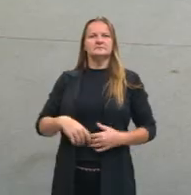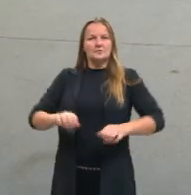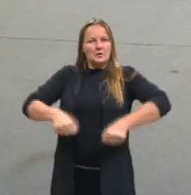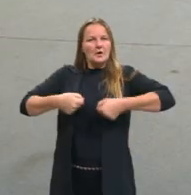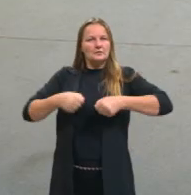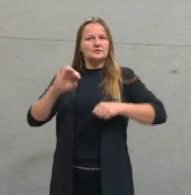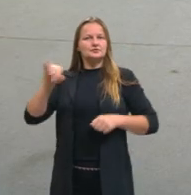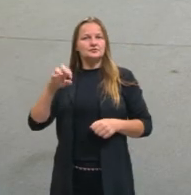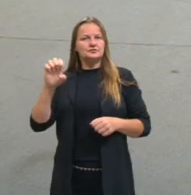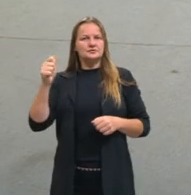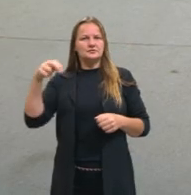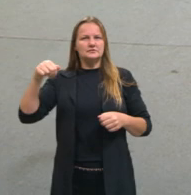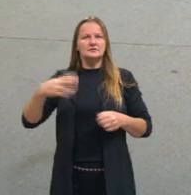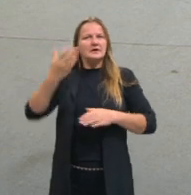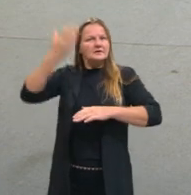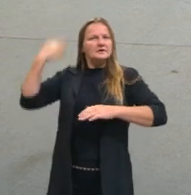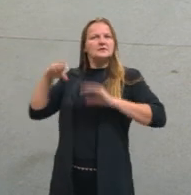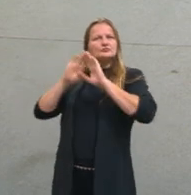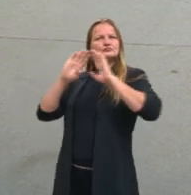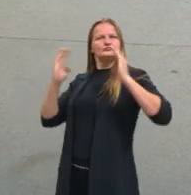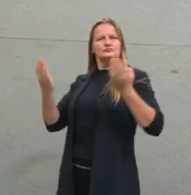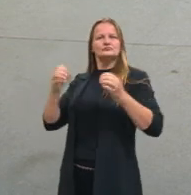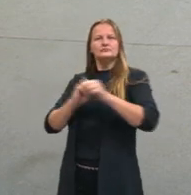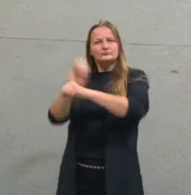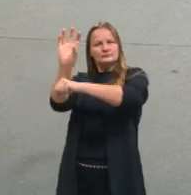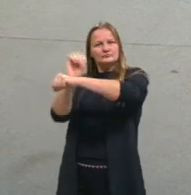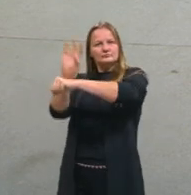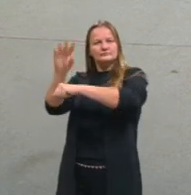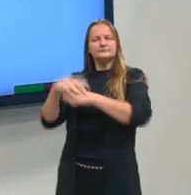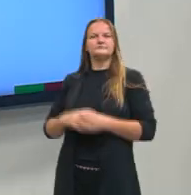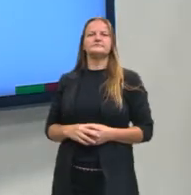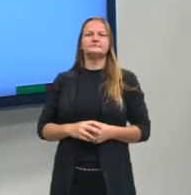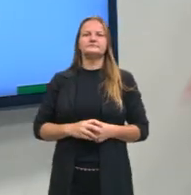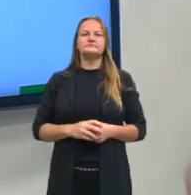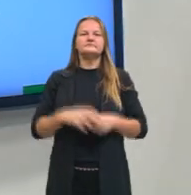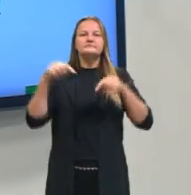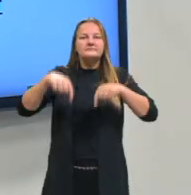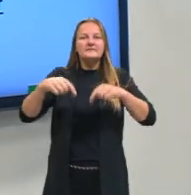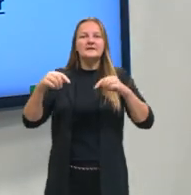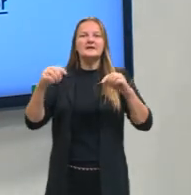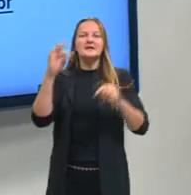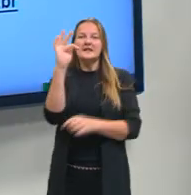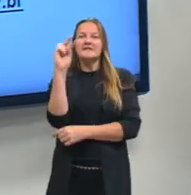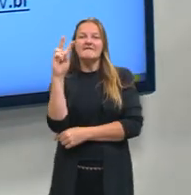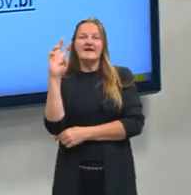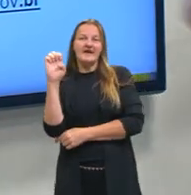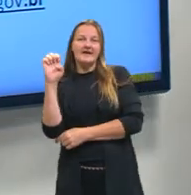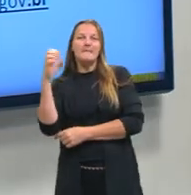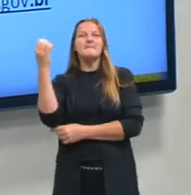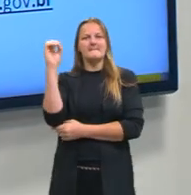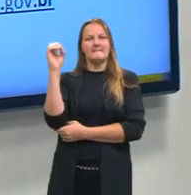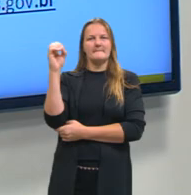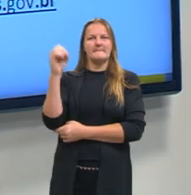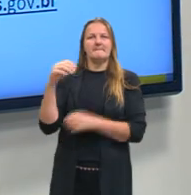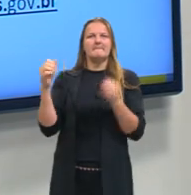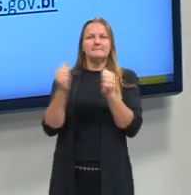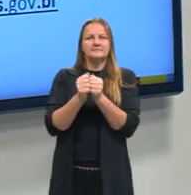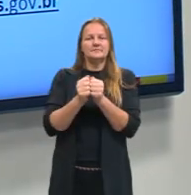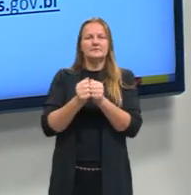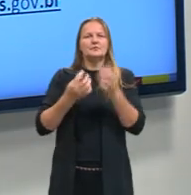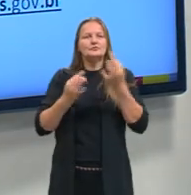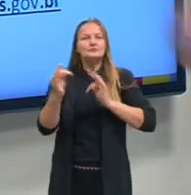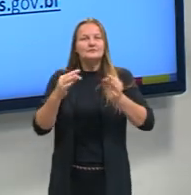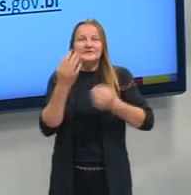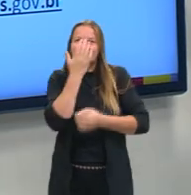quadro branco qual são apresentados slides estou aqui no estúdio da TV em Porto Alegre junto com nós que está o pessoal daqui